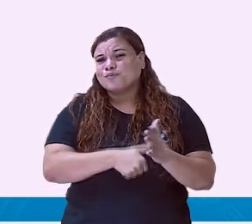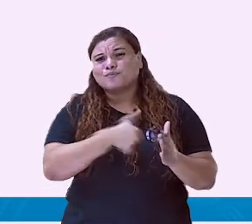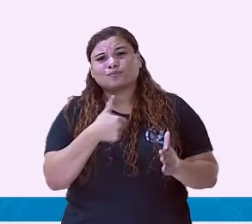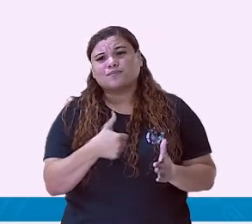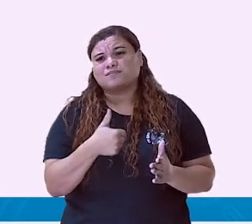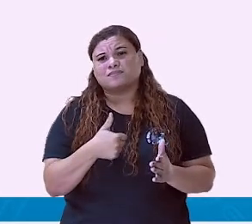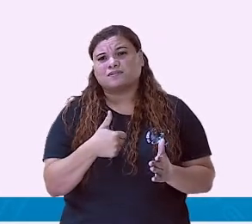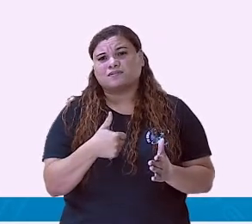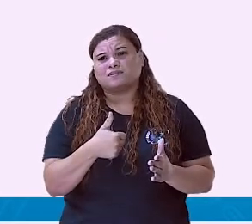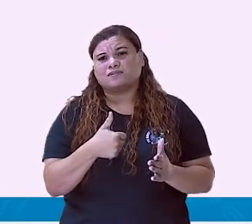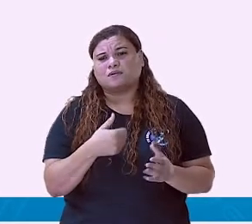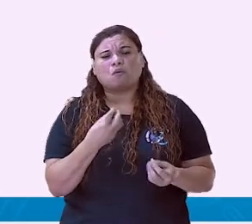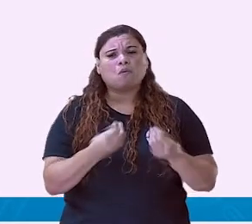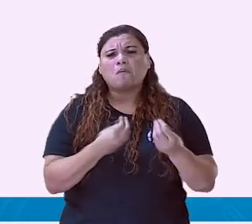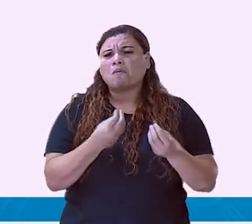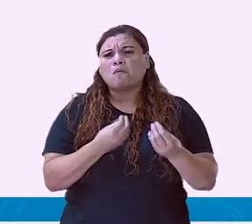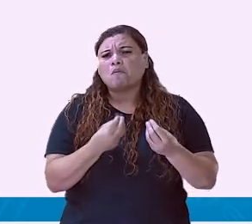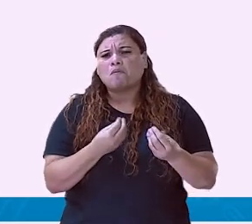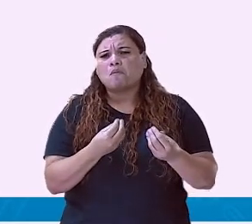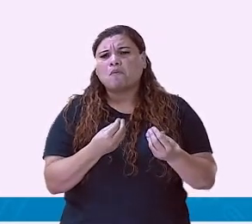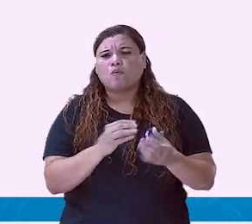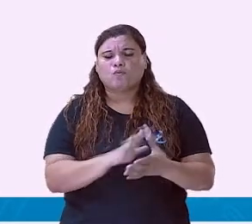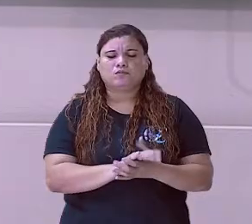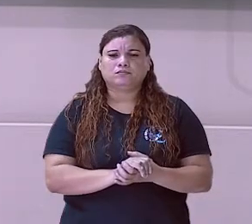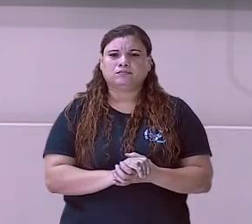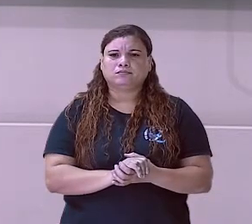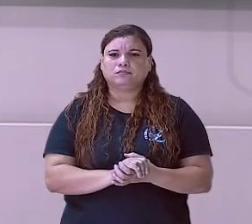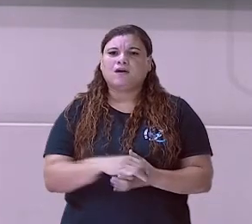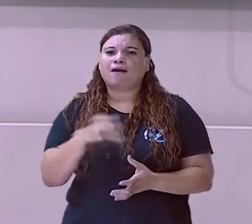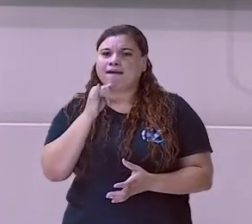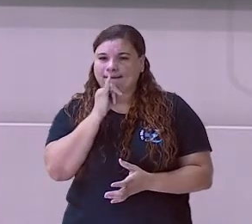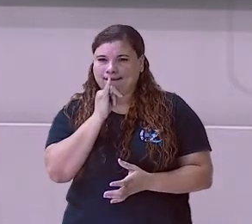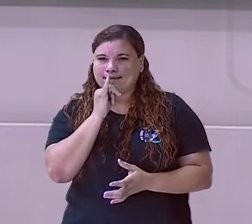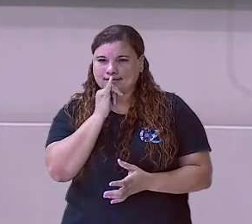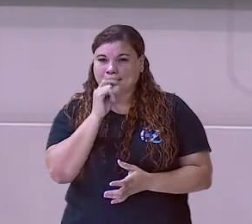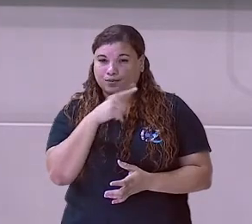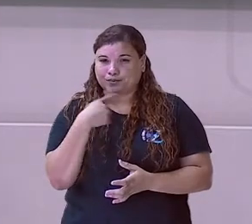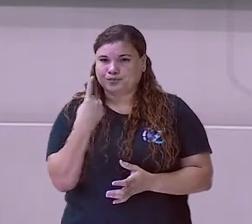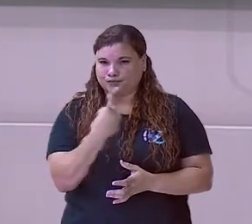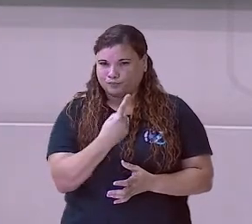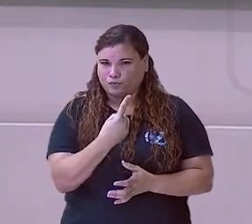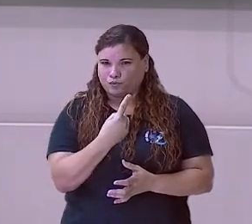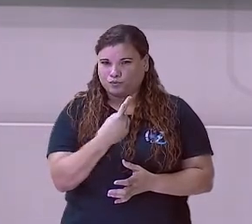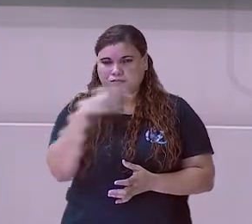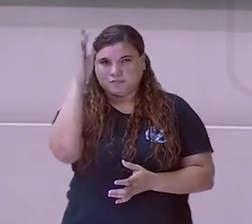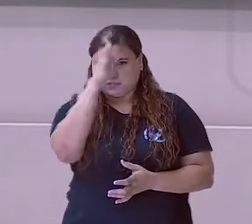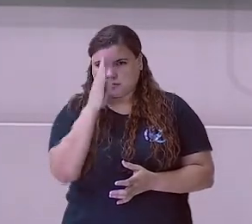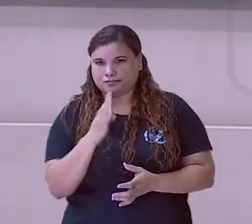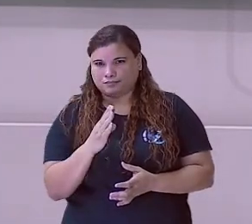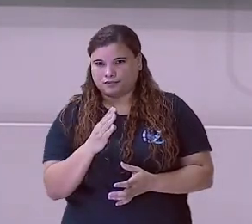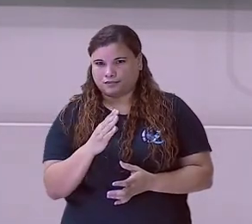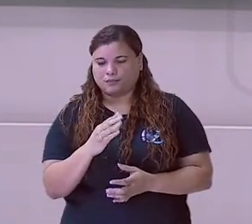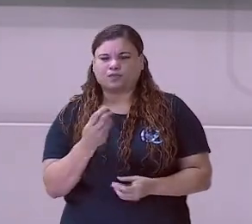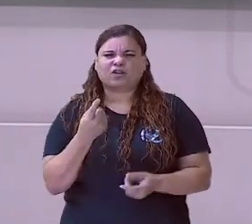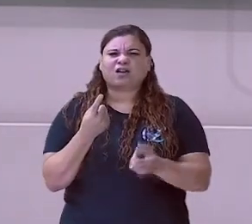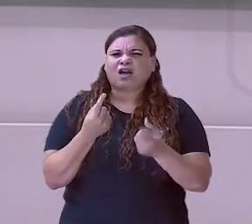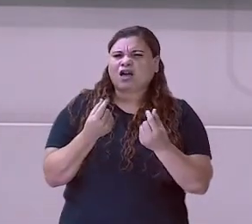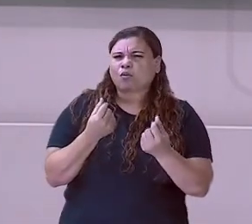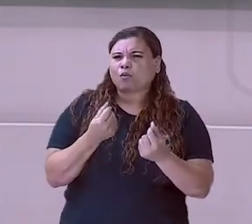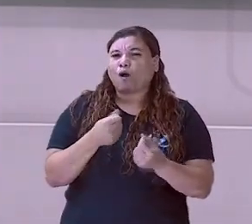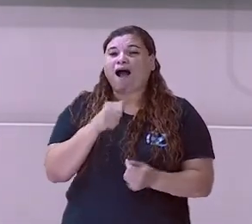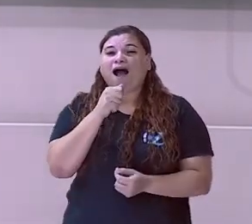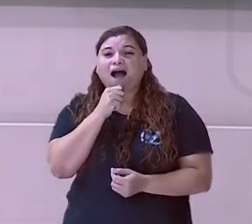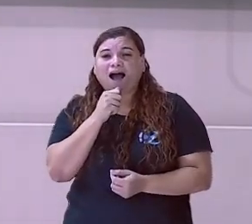da exploração. Nós, infelizmente, a nossa economia, ela ainda